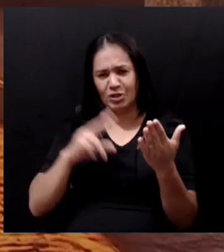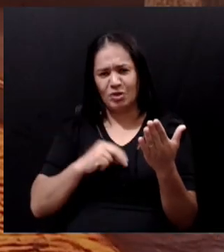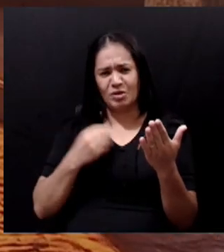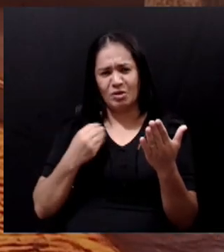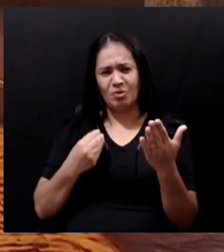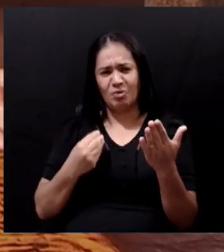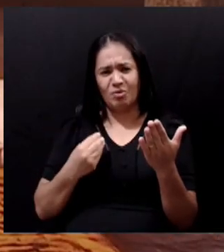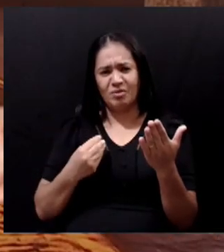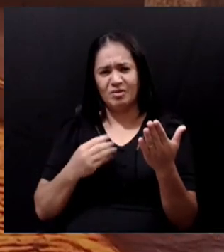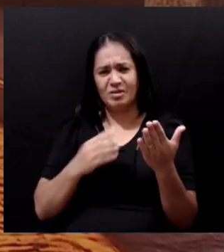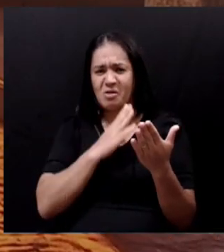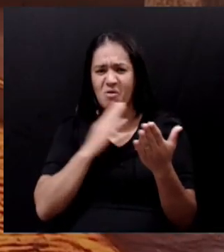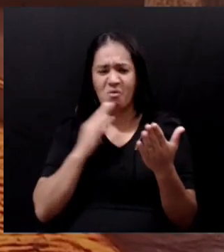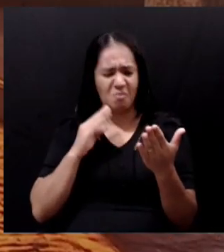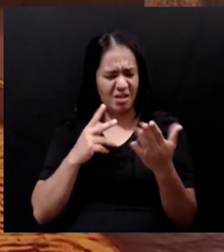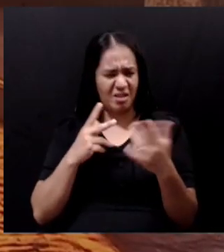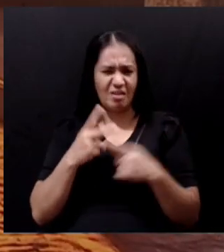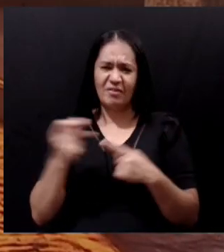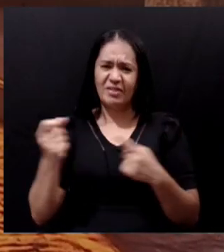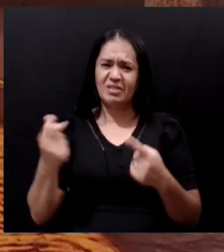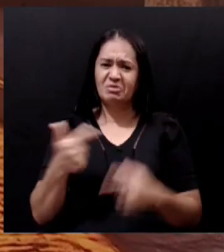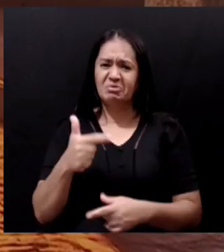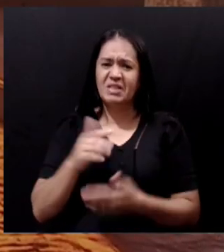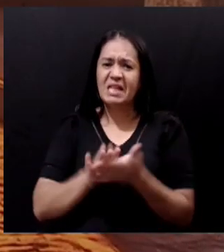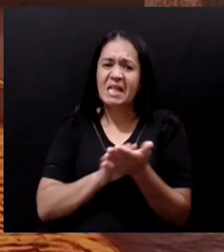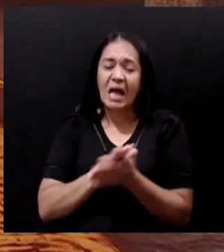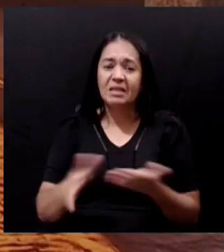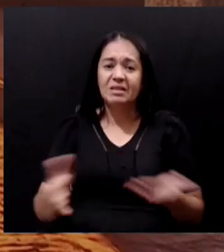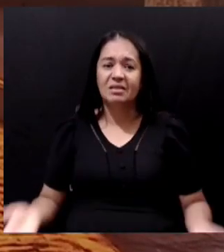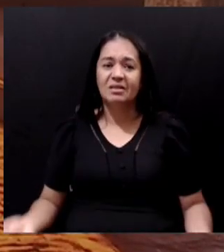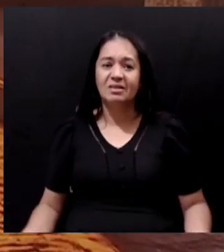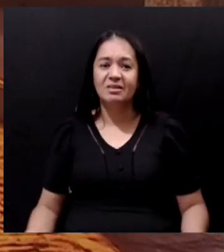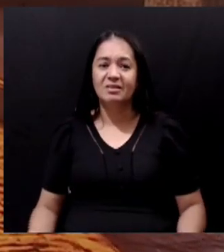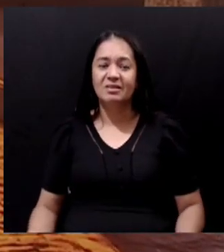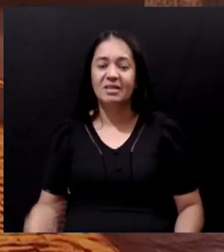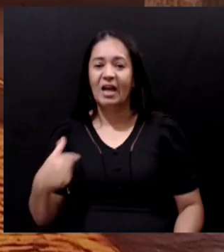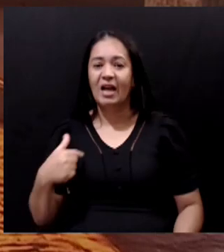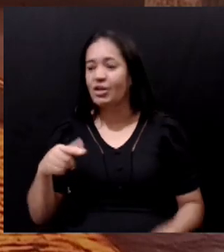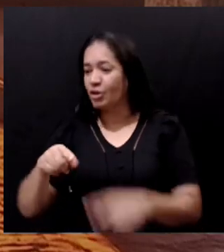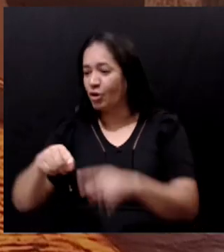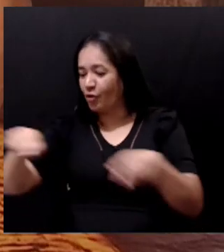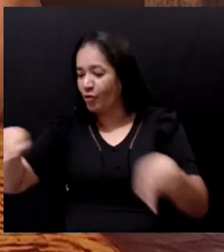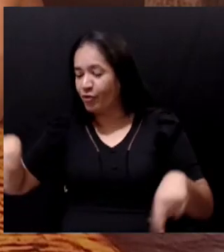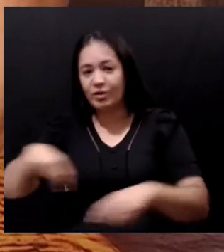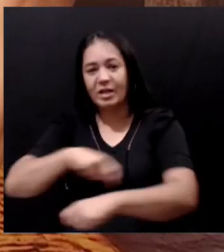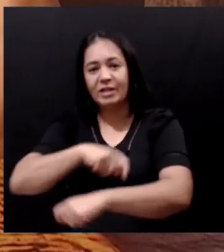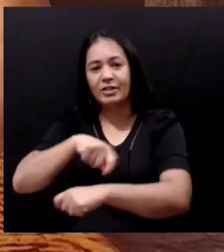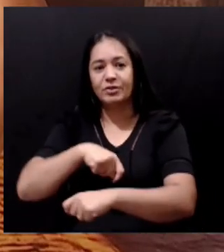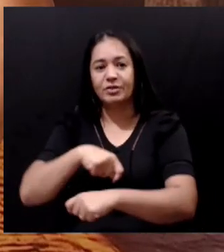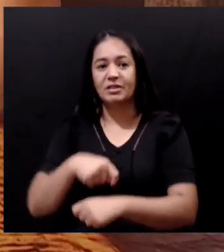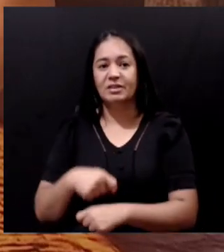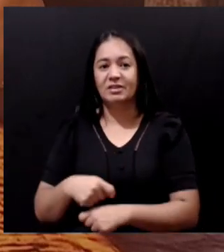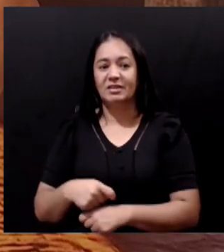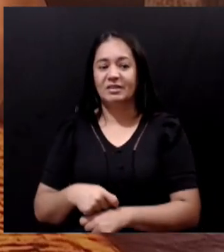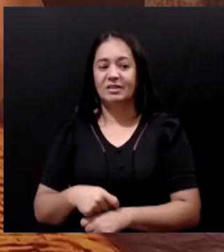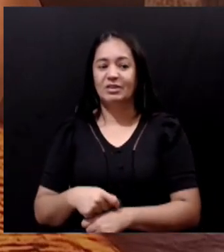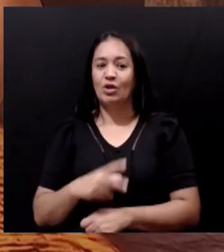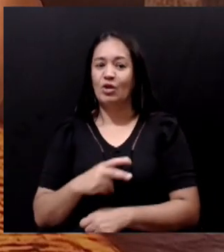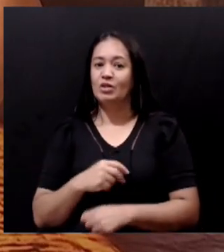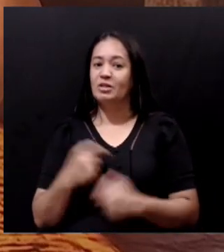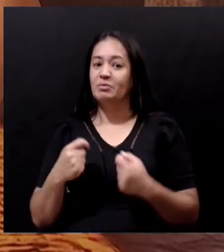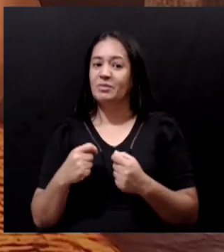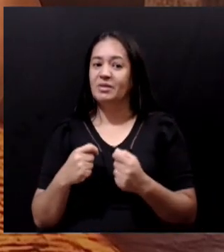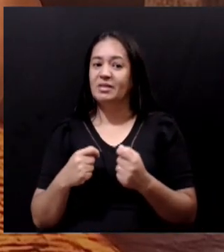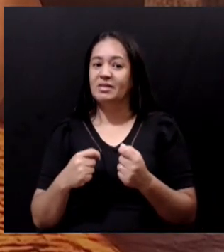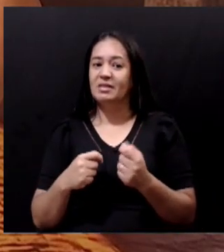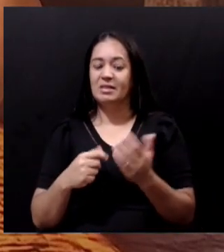ganhou, né? Não tem nada. Aí eu entrei na cozinha, porque meu pai ficava na cozinha, eu falei, pai, vai ter que mexer nesse cardápio aqui, porque